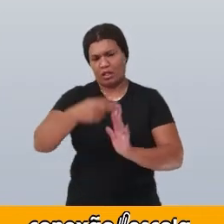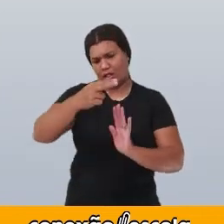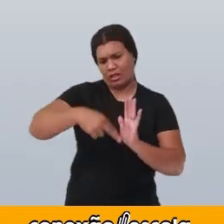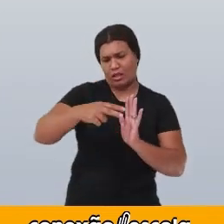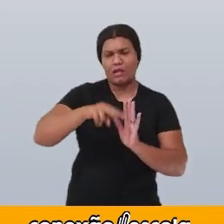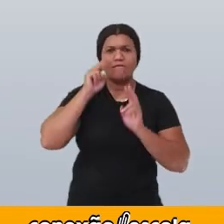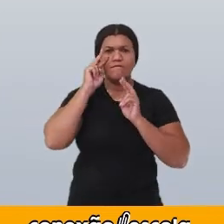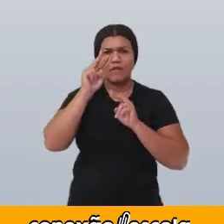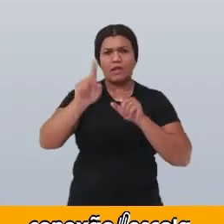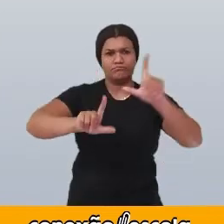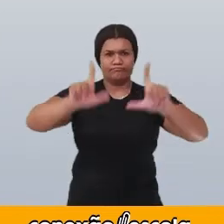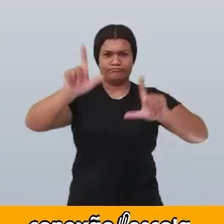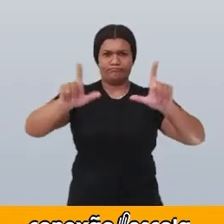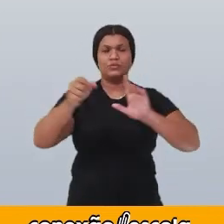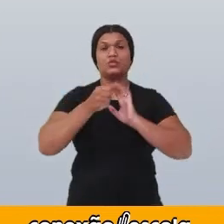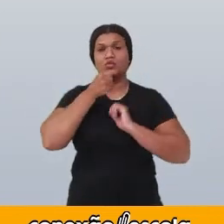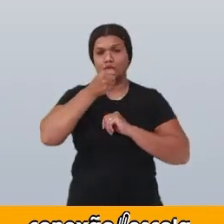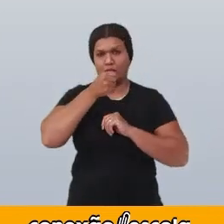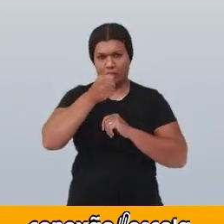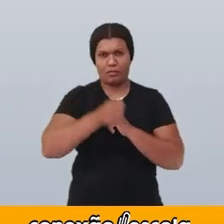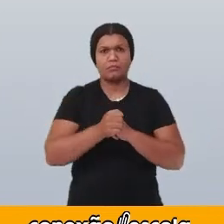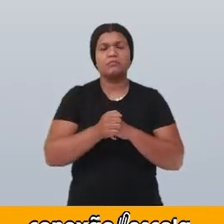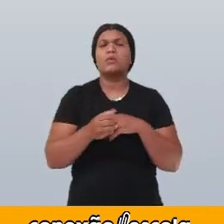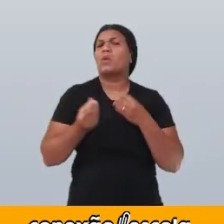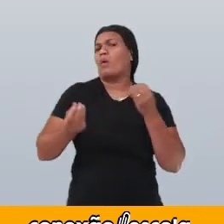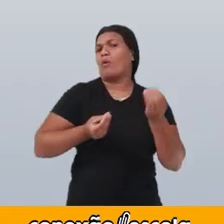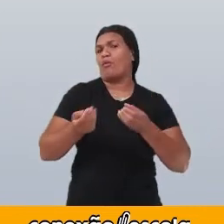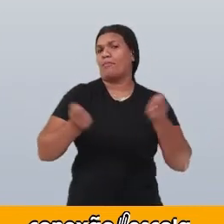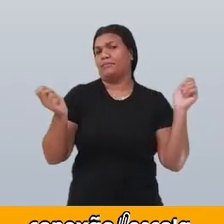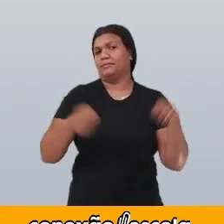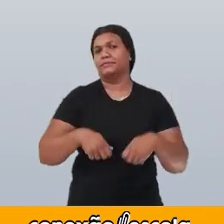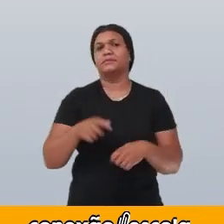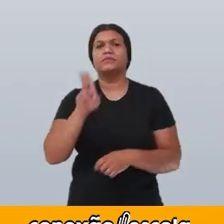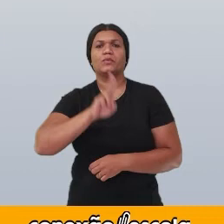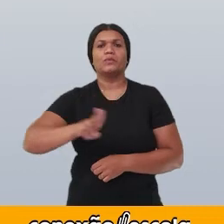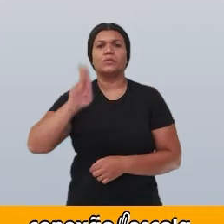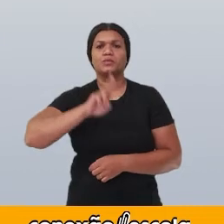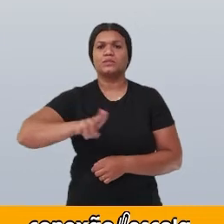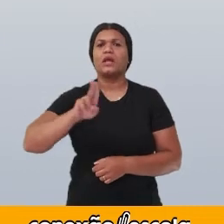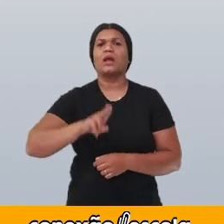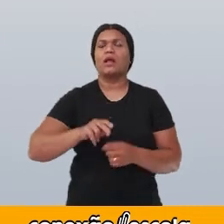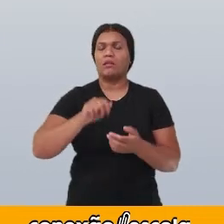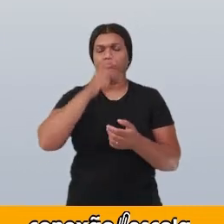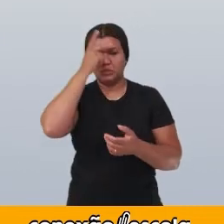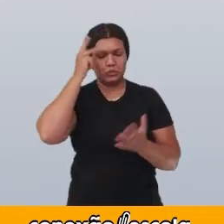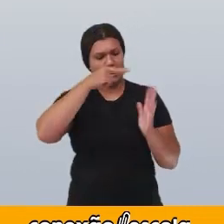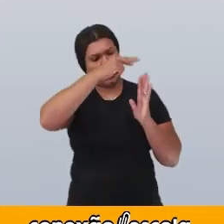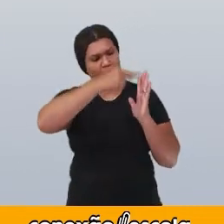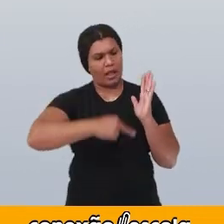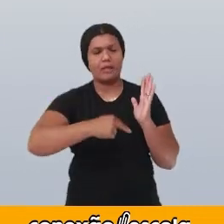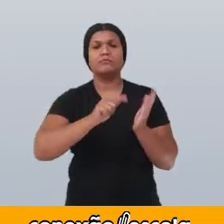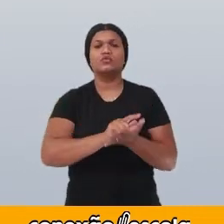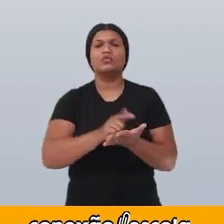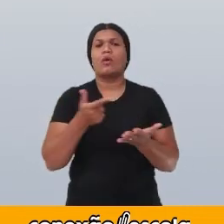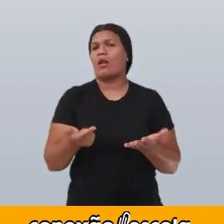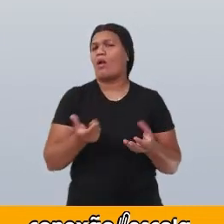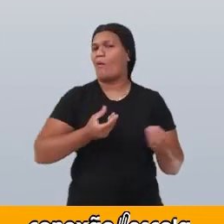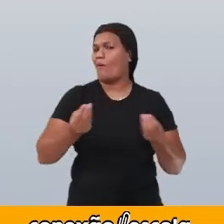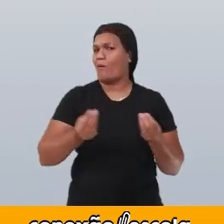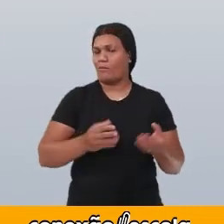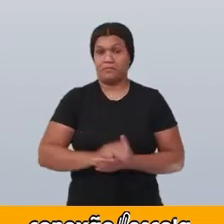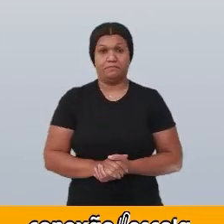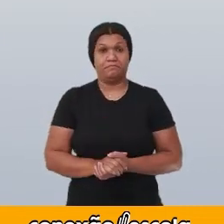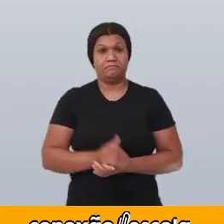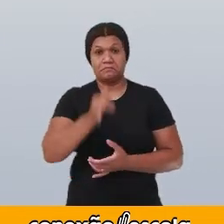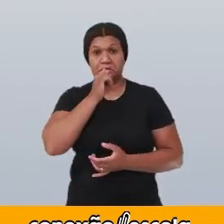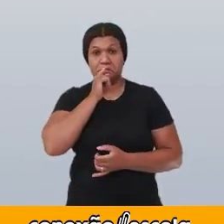jornais? Quais meios podem ser utilizados para alguém ler um jornal? Por exemplo,